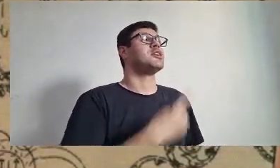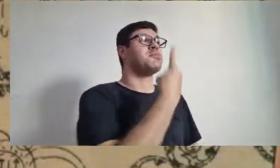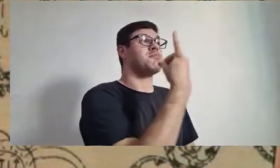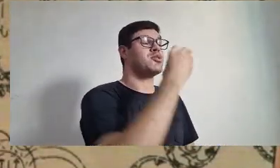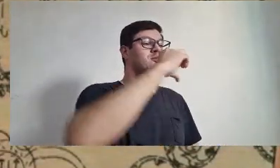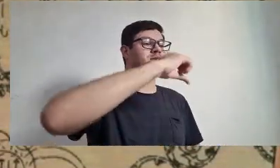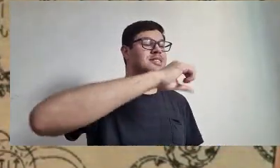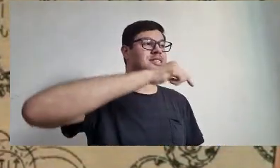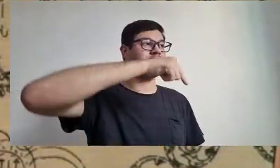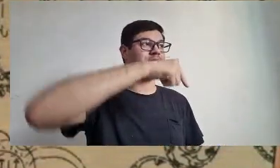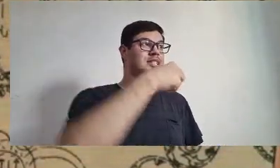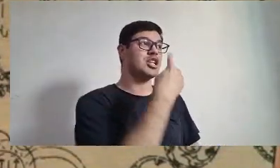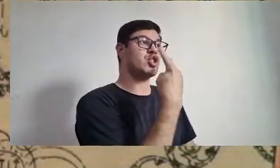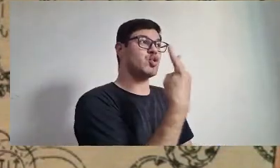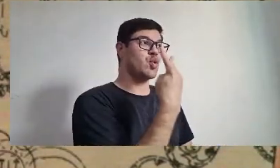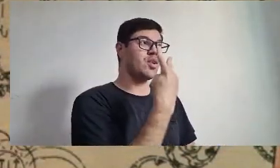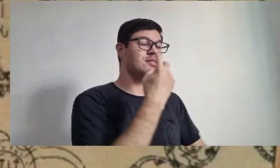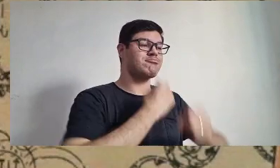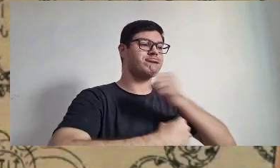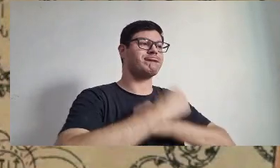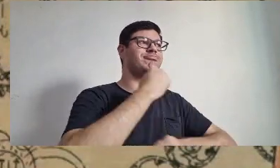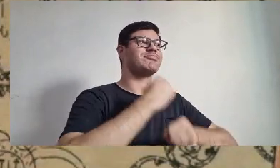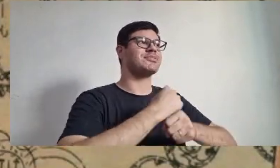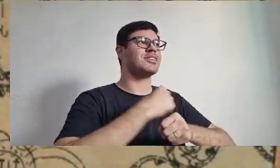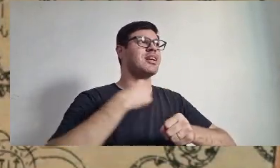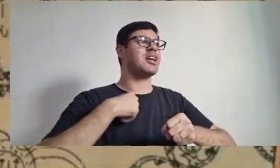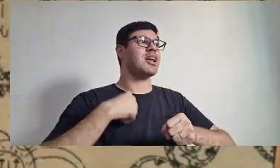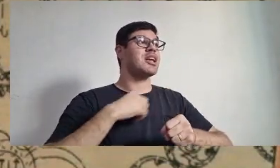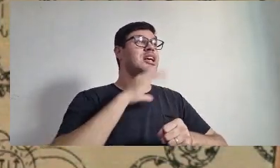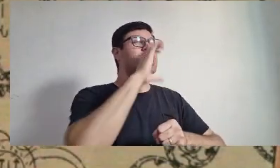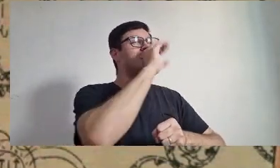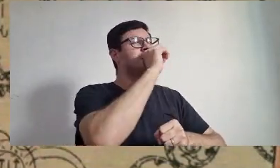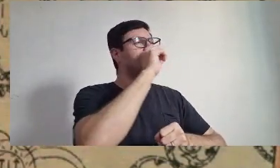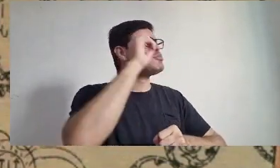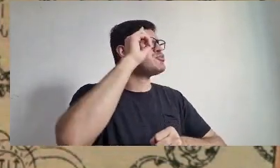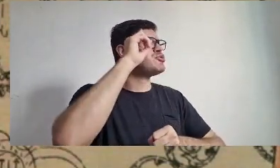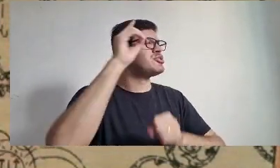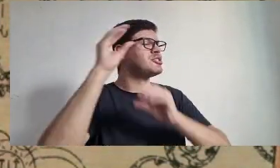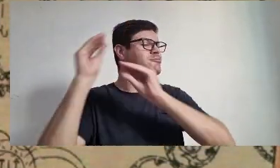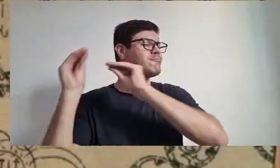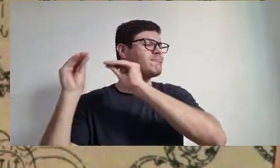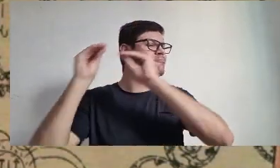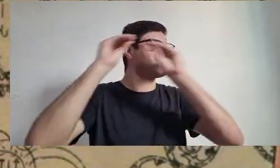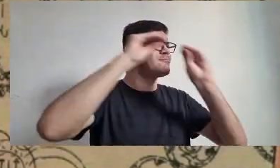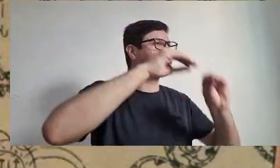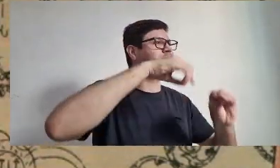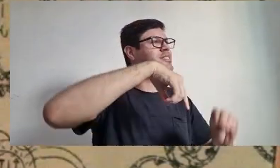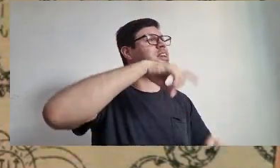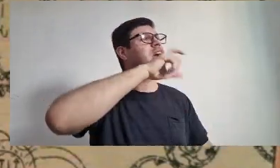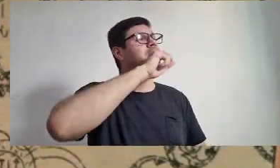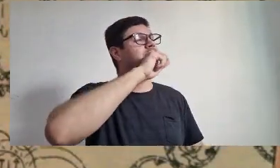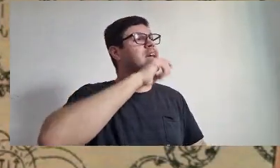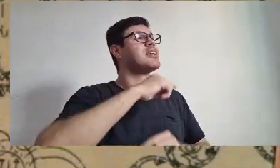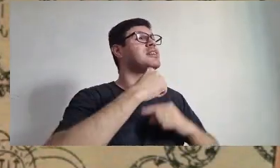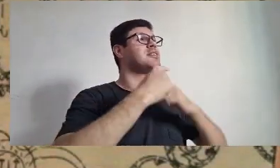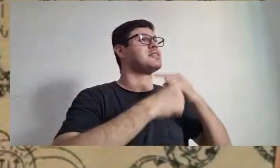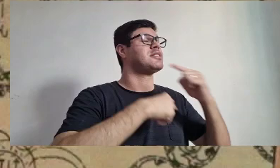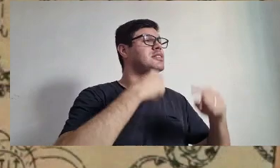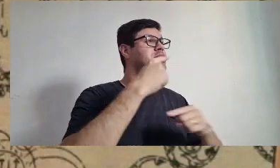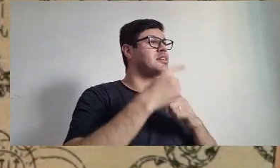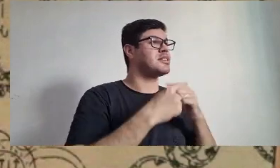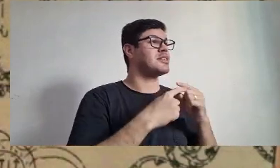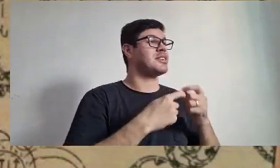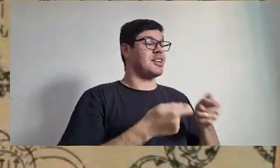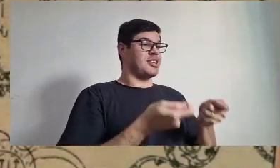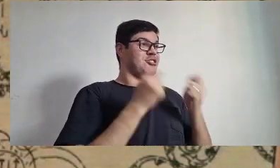1972, num sábado, eu cheguei aqui em Araras, cheguei com o ônibus da Danúbio Azul, depois peguei uma